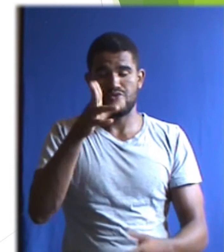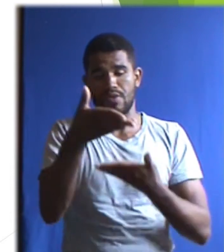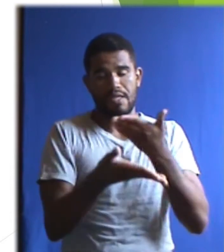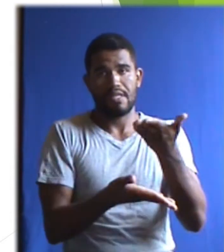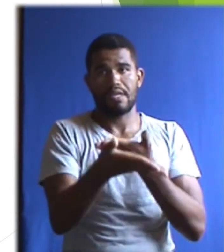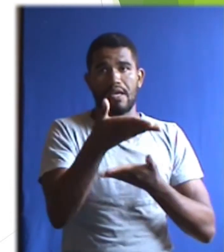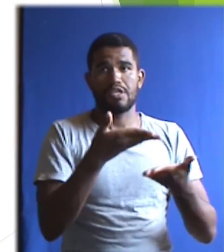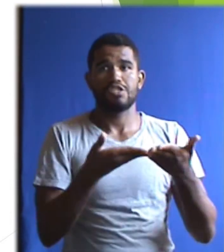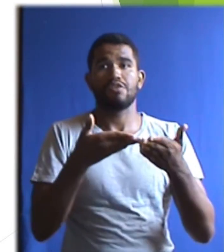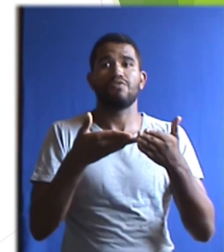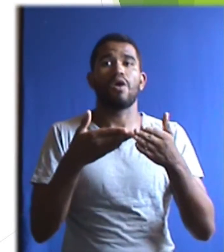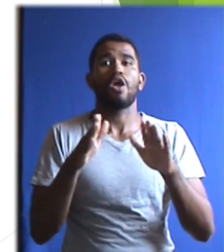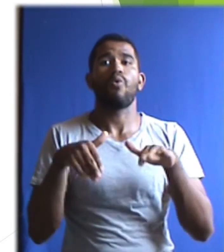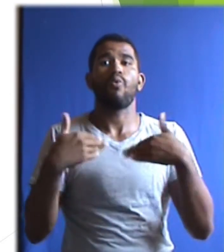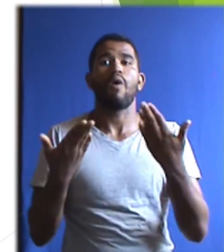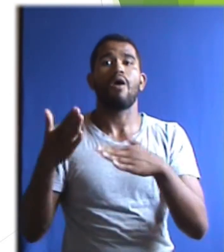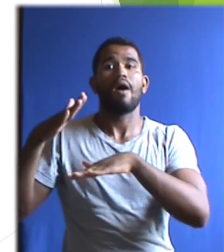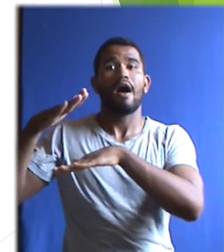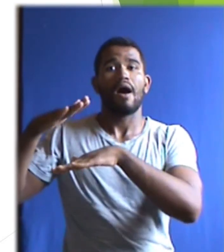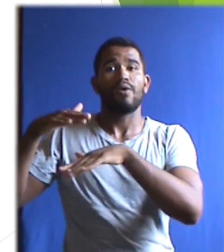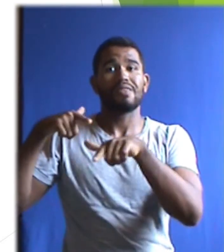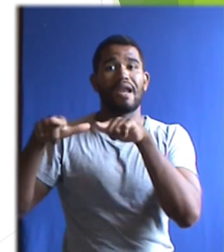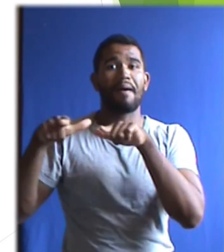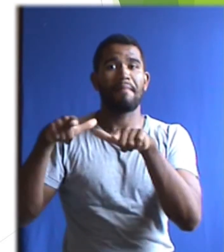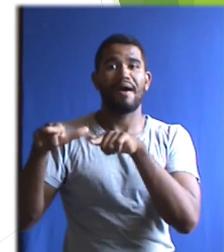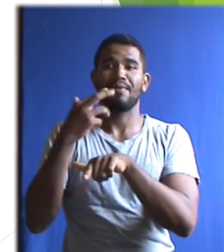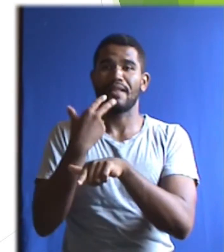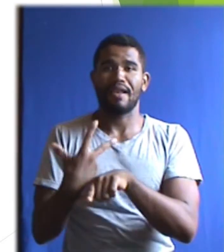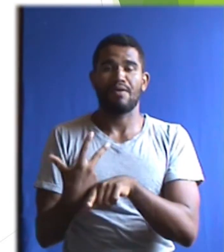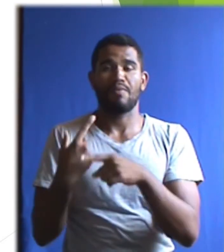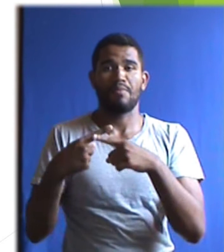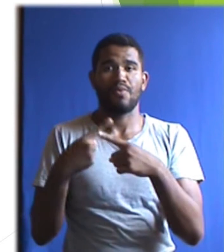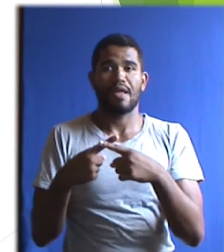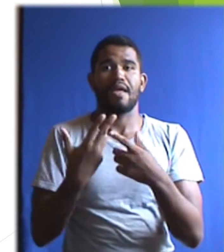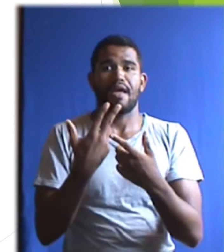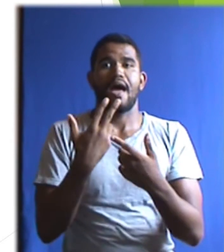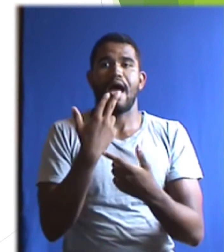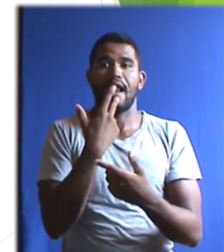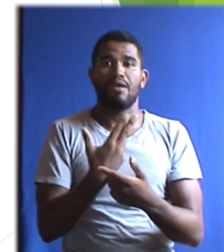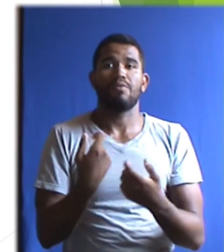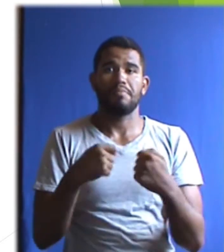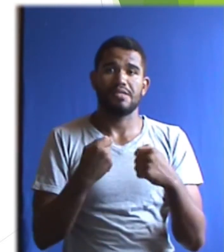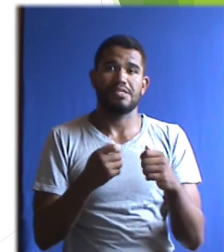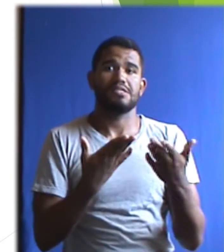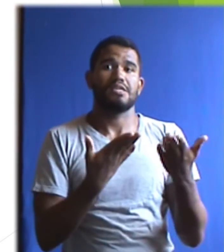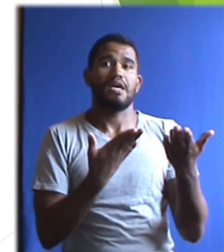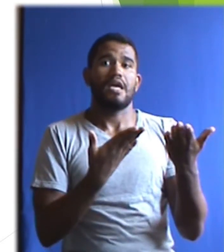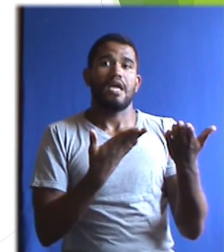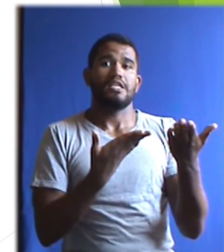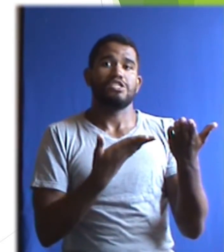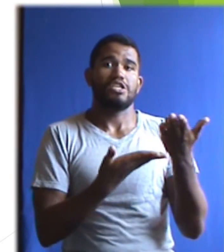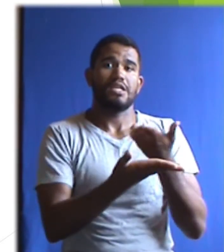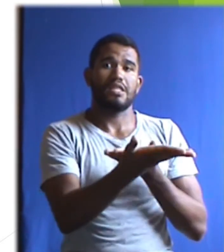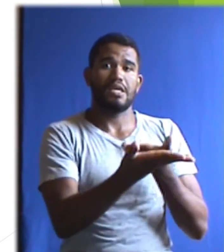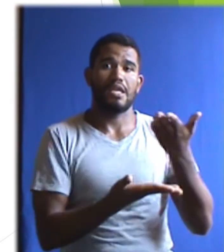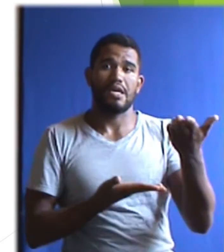uso interativo e funcional da língua, porque a língua por si só, ela precisa desses elementos de